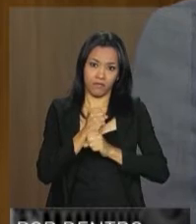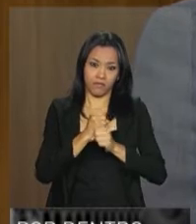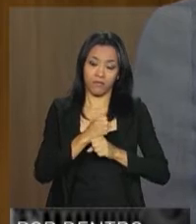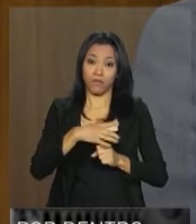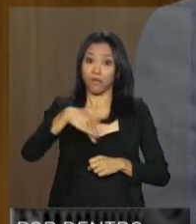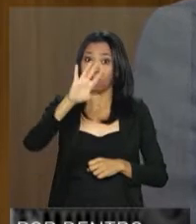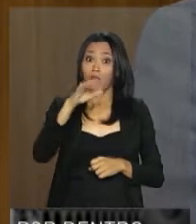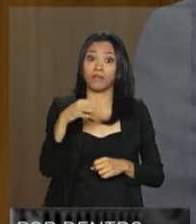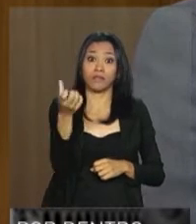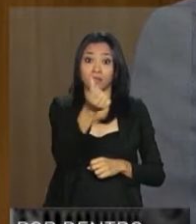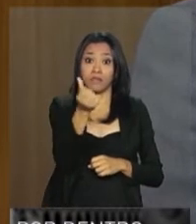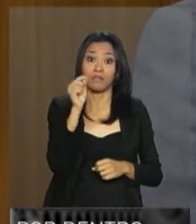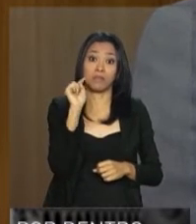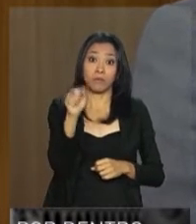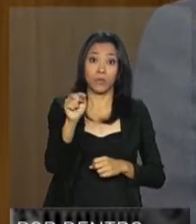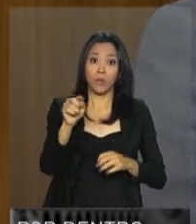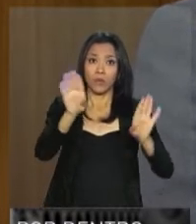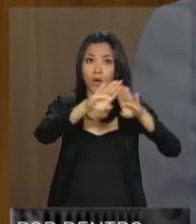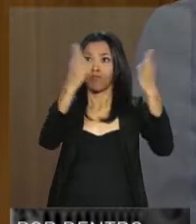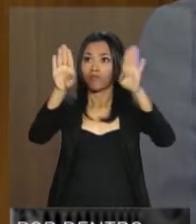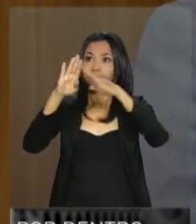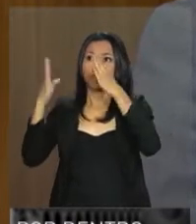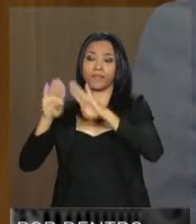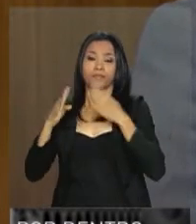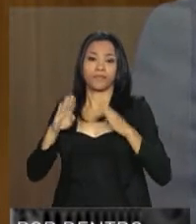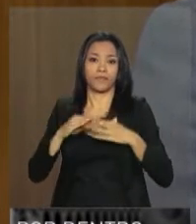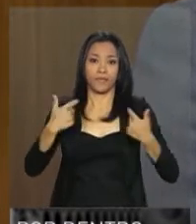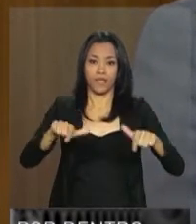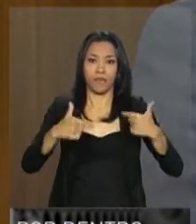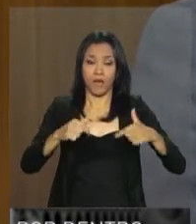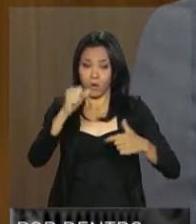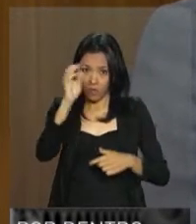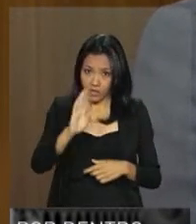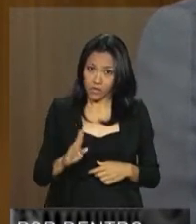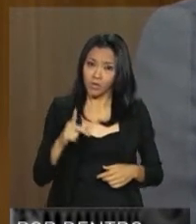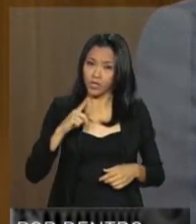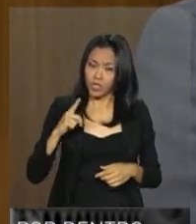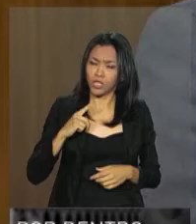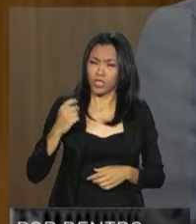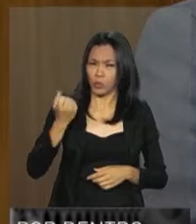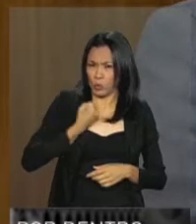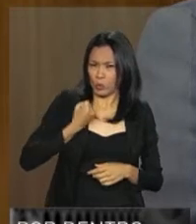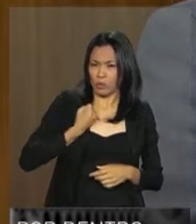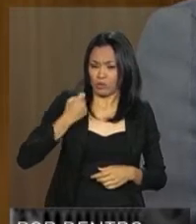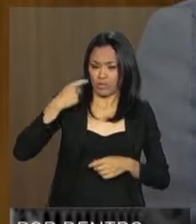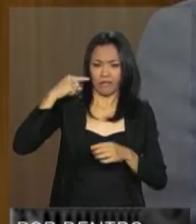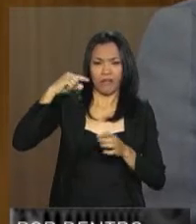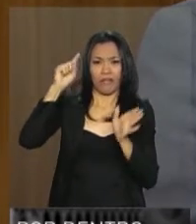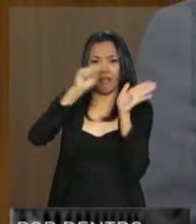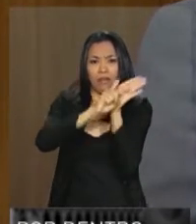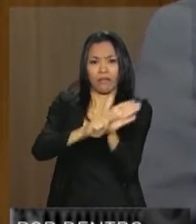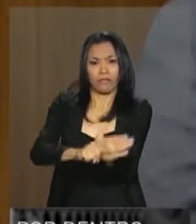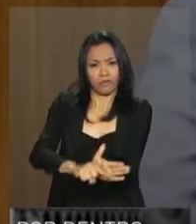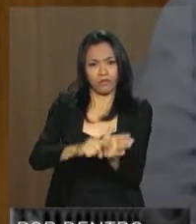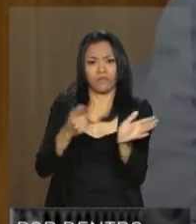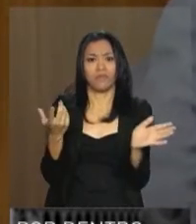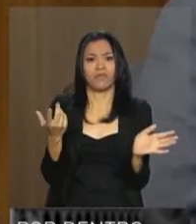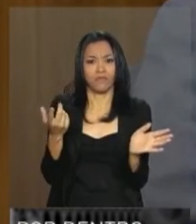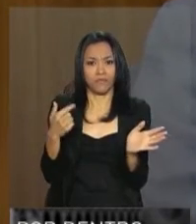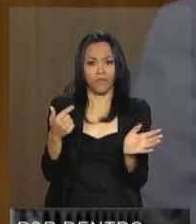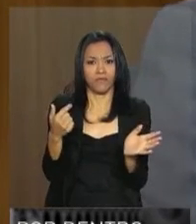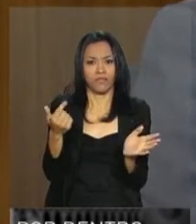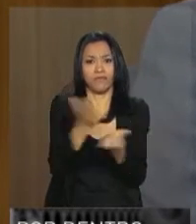trabalho o brasil que tinha números importantes negativos agora nós já estamos